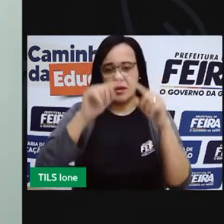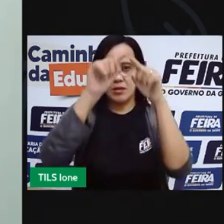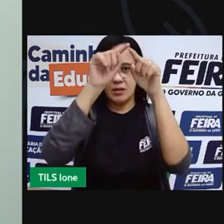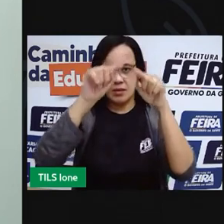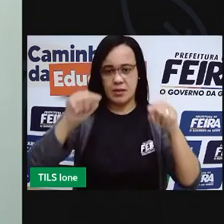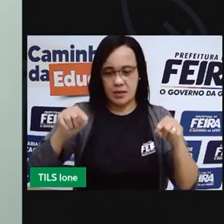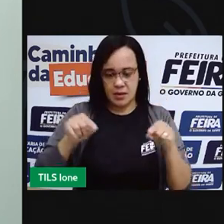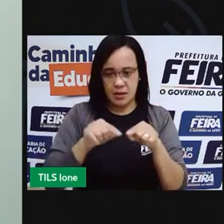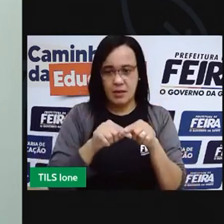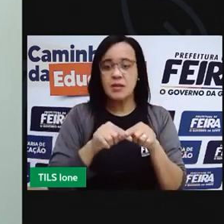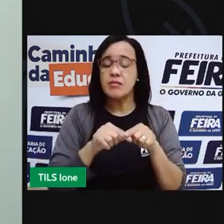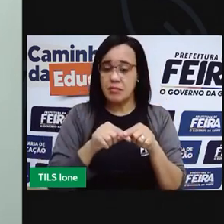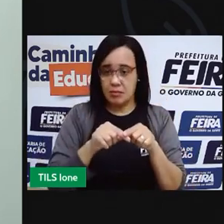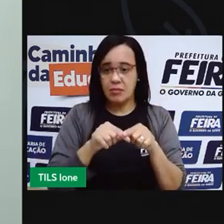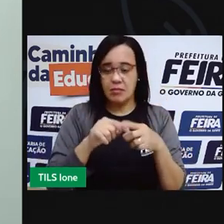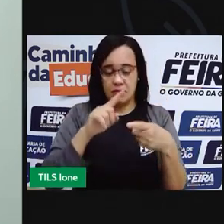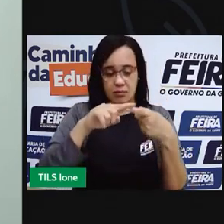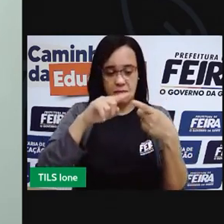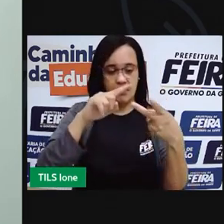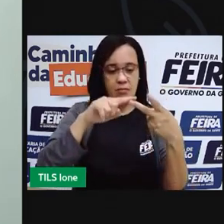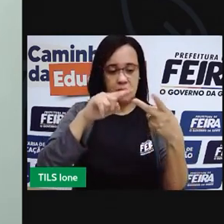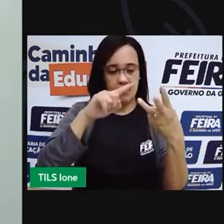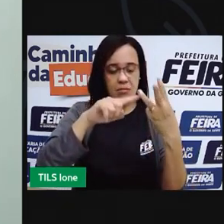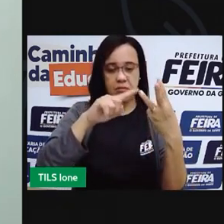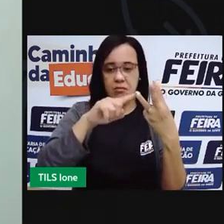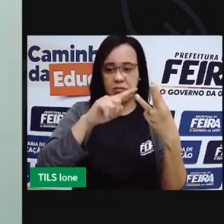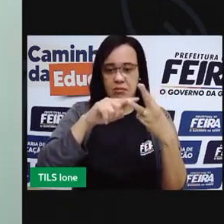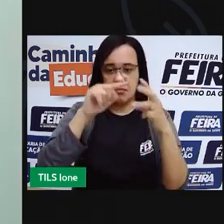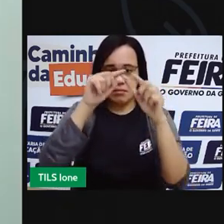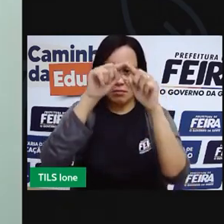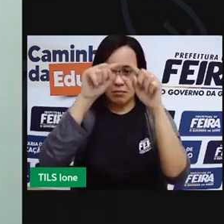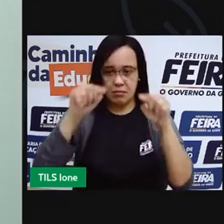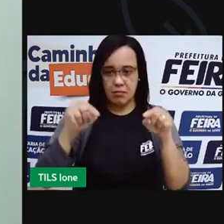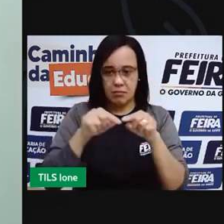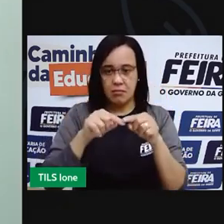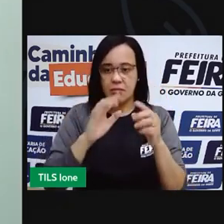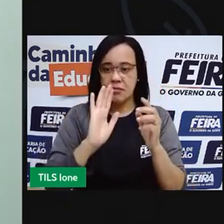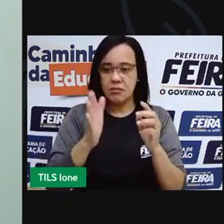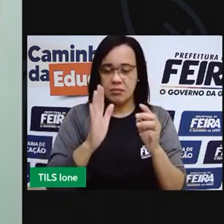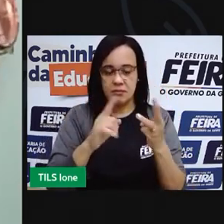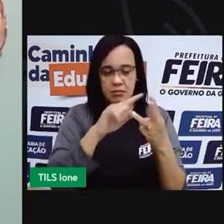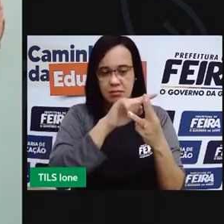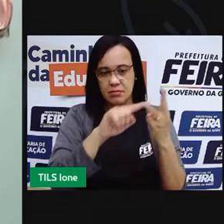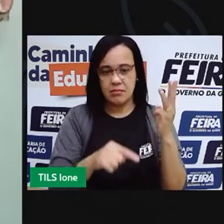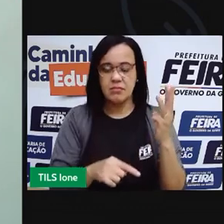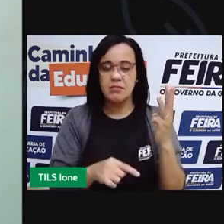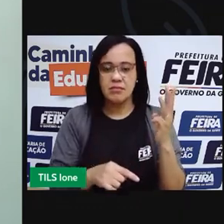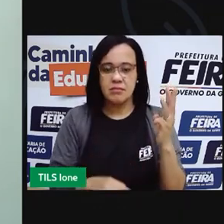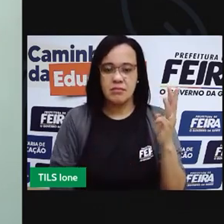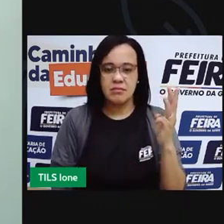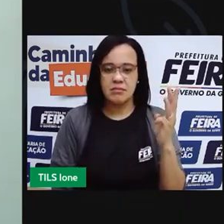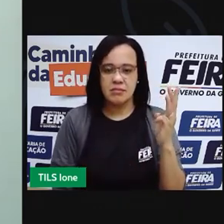Olha, a gente já vê três triângulos. Agora, crianças, eu vou vir aqui, ó.